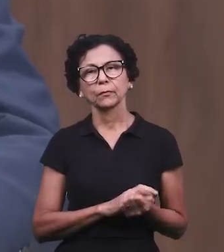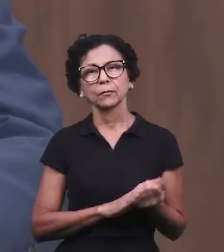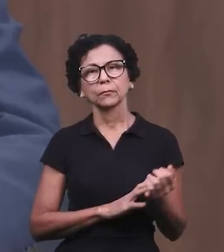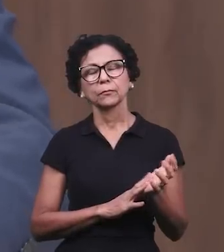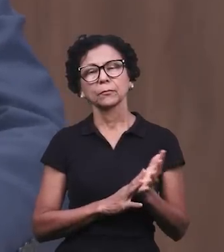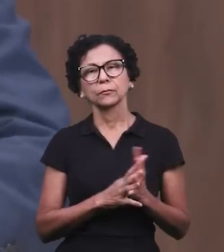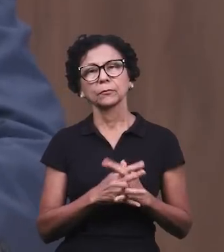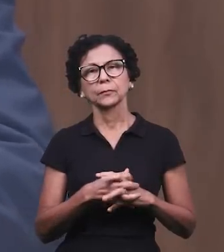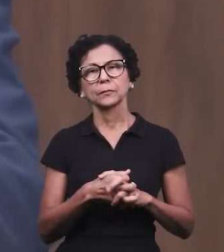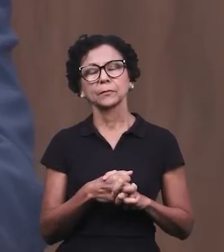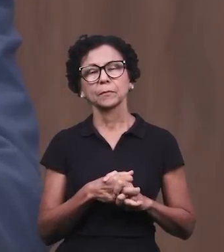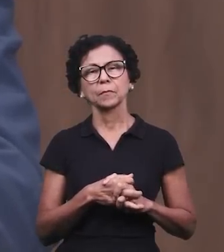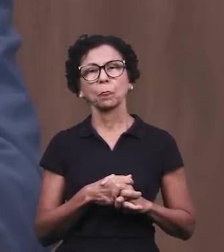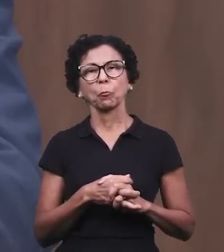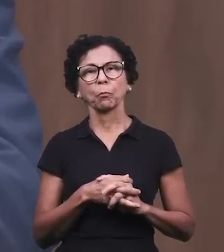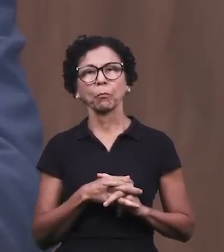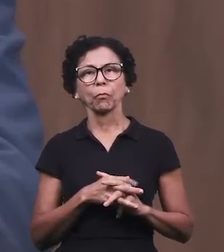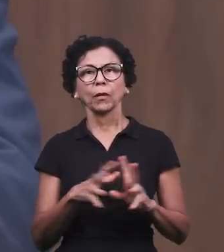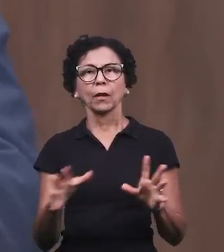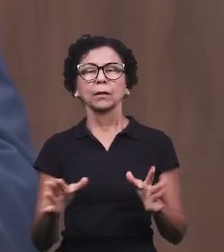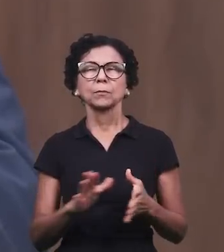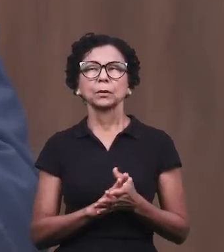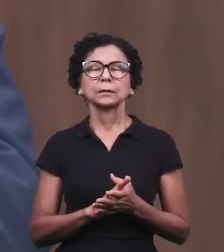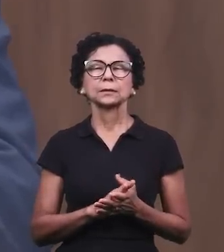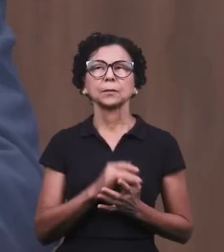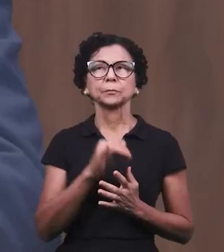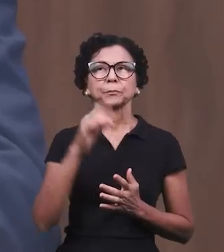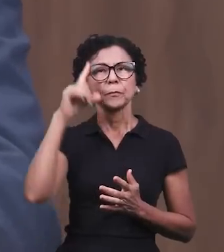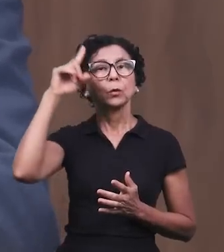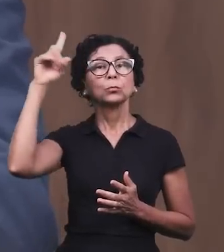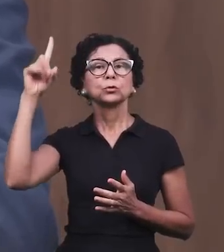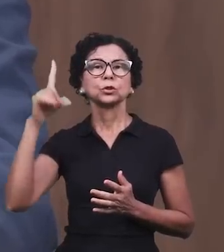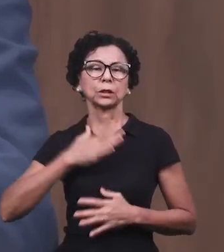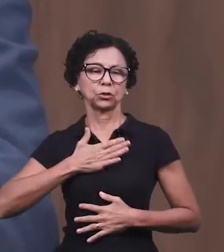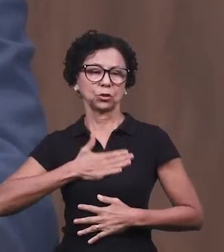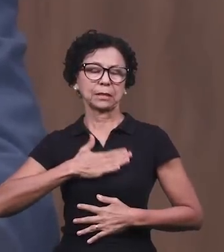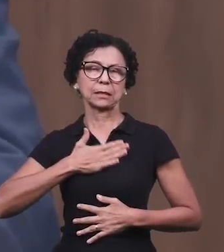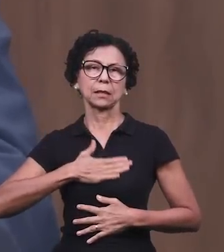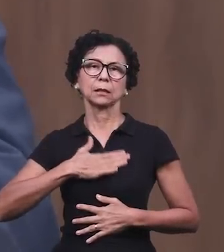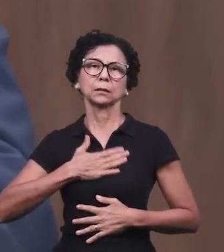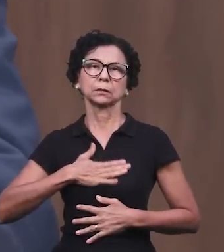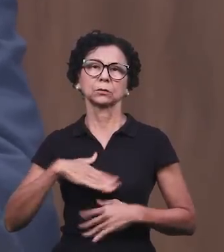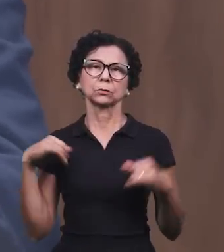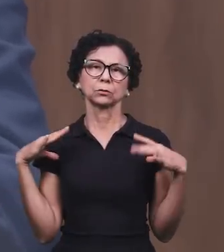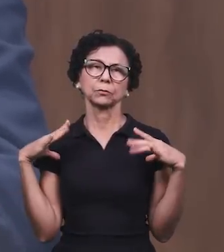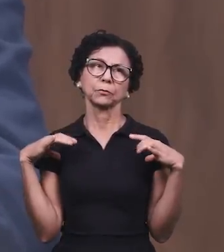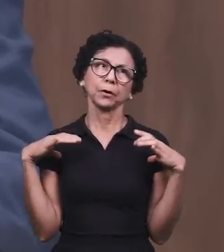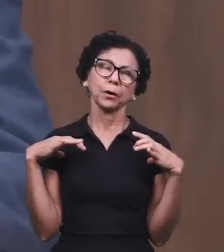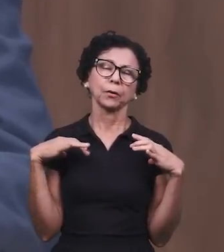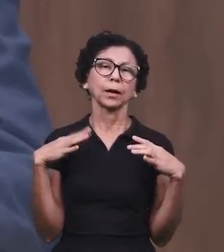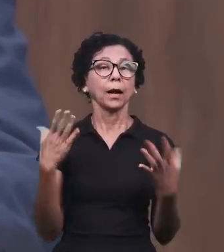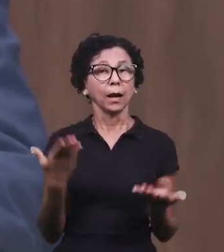em certos aspectos doutrinários, o descanso, o dia de descanso, então Jesus é o nosso descanso e tal. Então, para